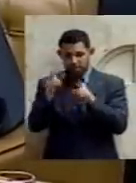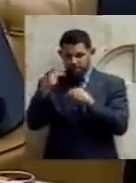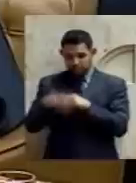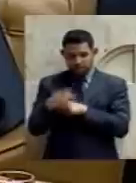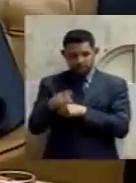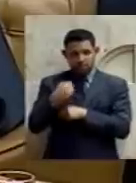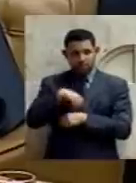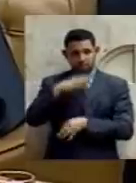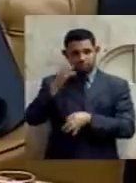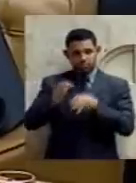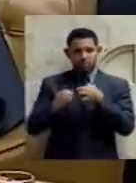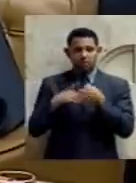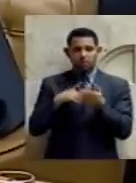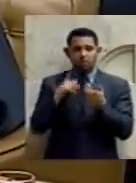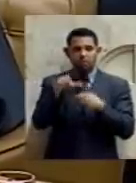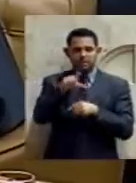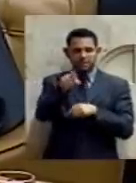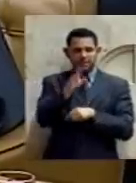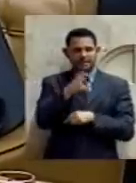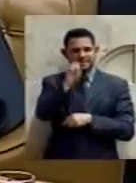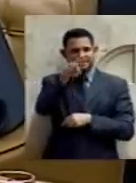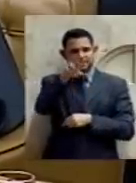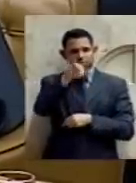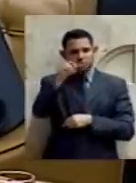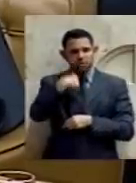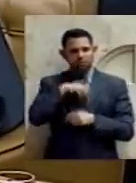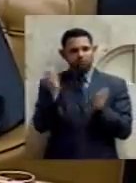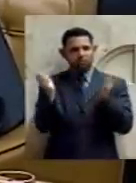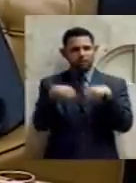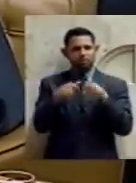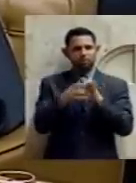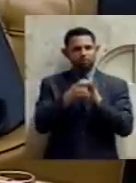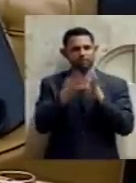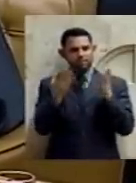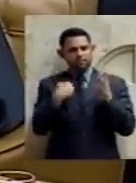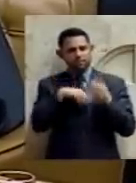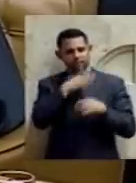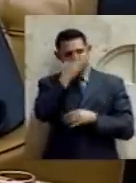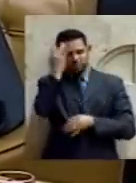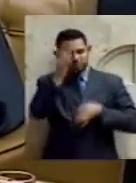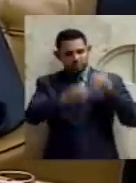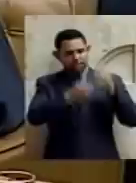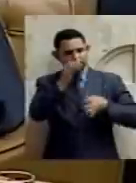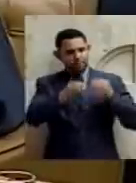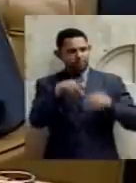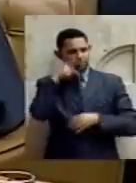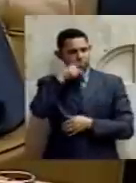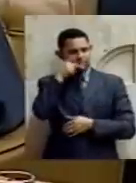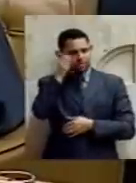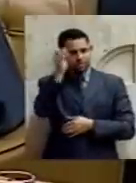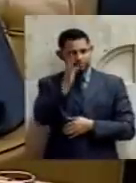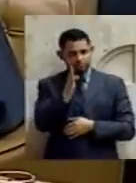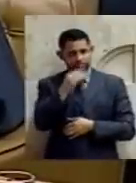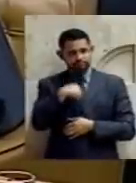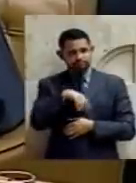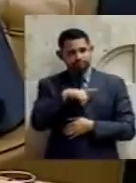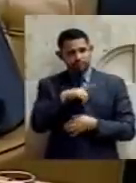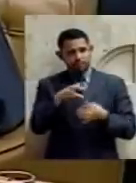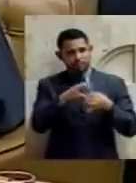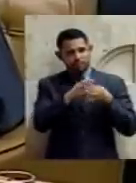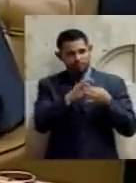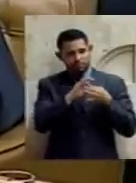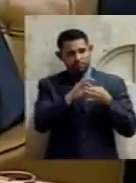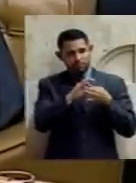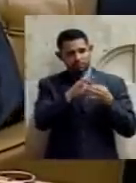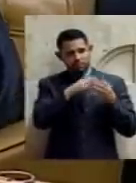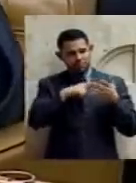tal juízo de censura, é comum o emprego da expressão judicialização da política, definida por Neil Tate e